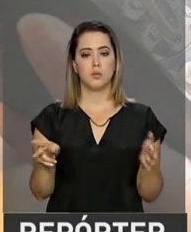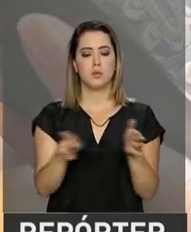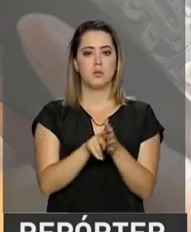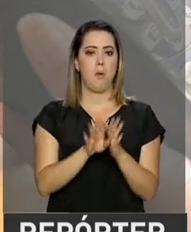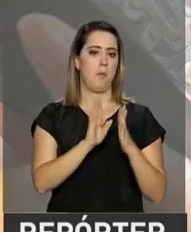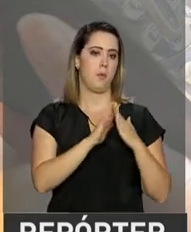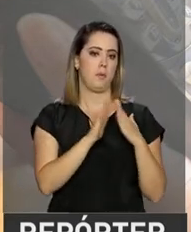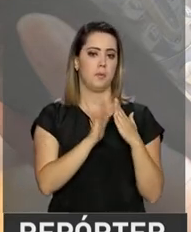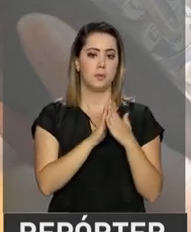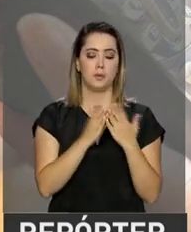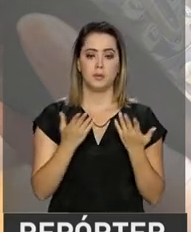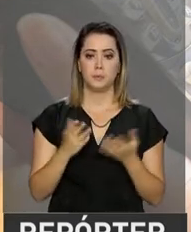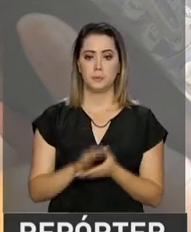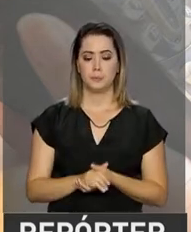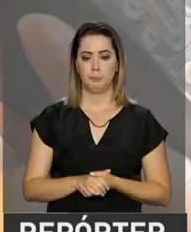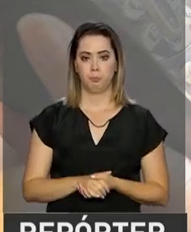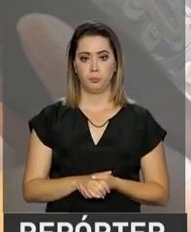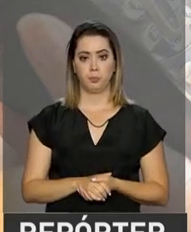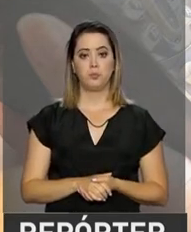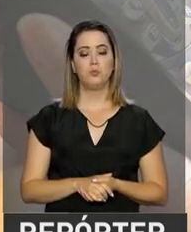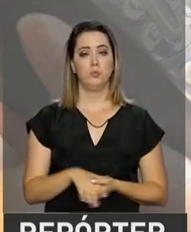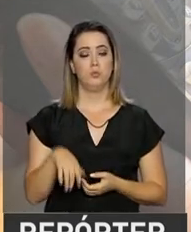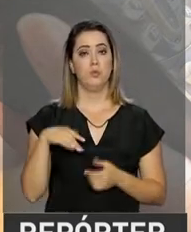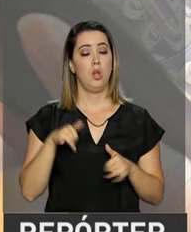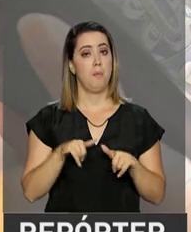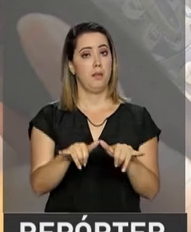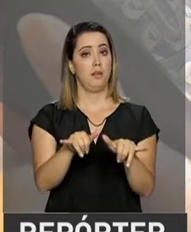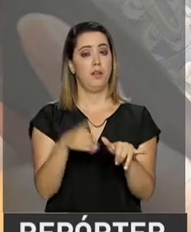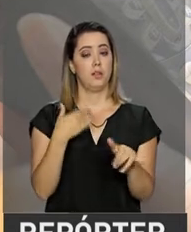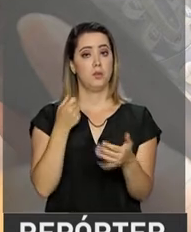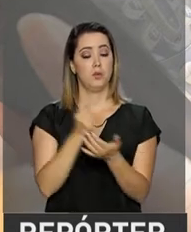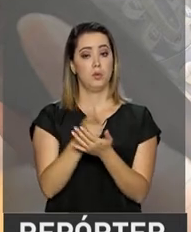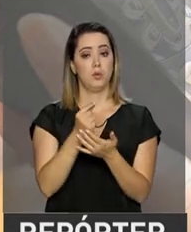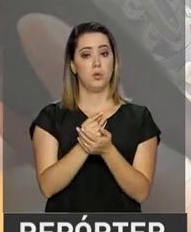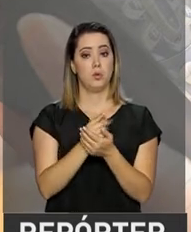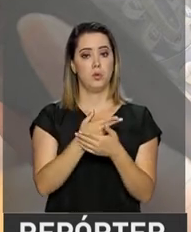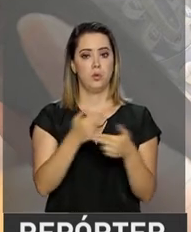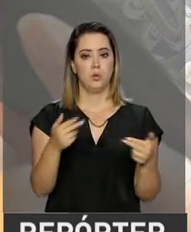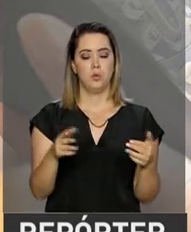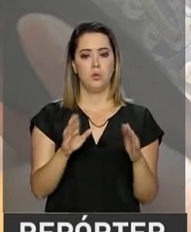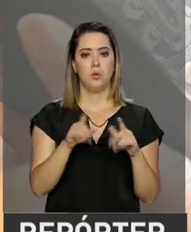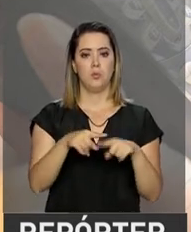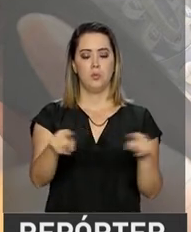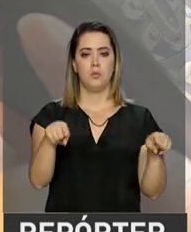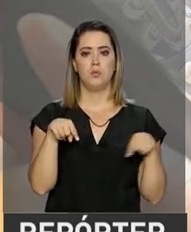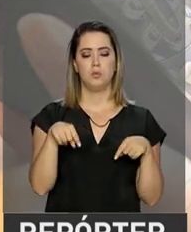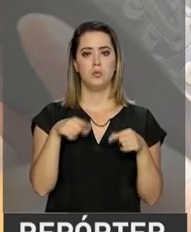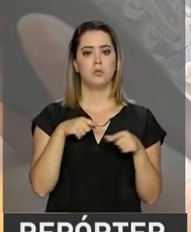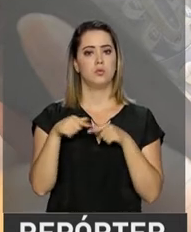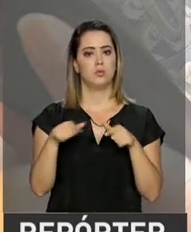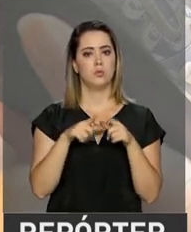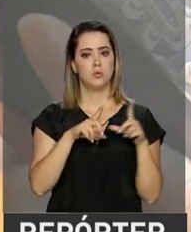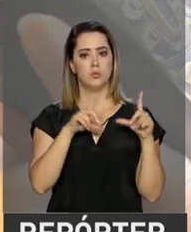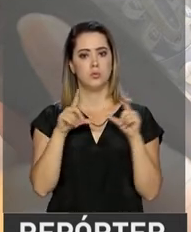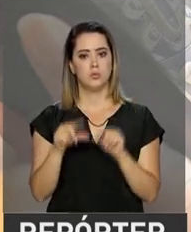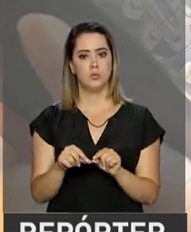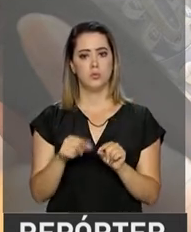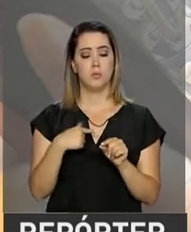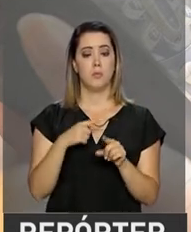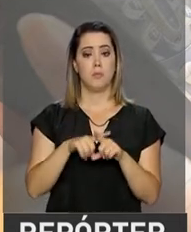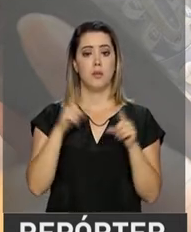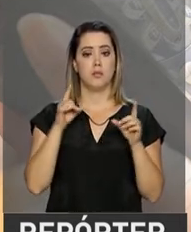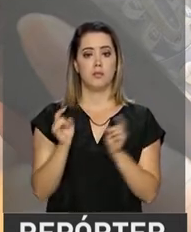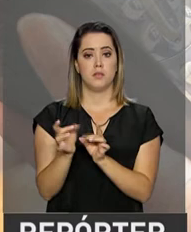uso pessoal e doméstico. Hipermercados e materiais para escritório registraram queda. Já o varejo